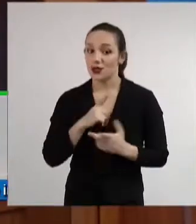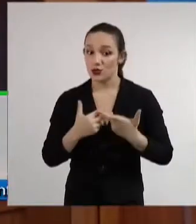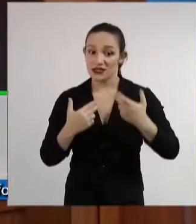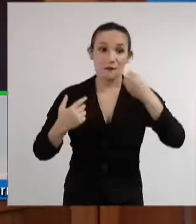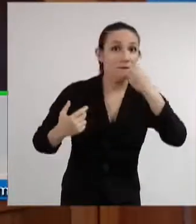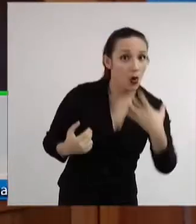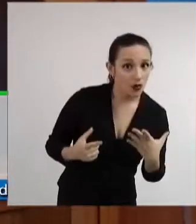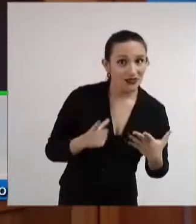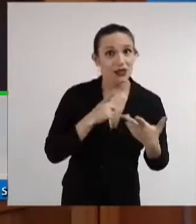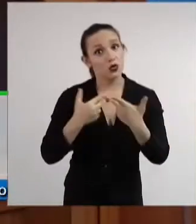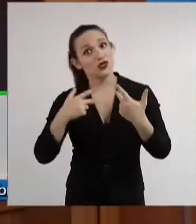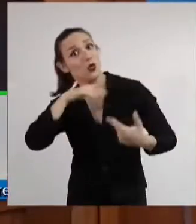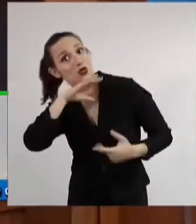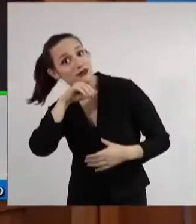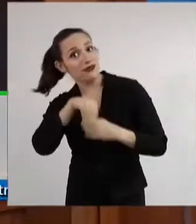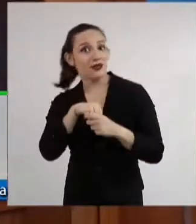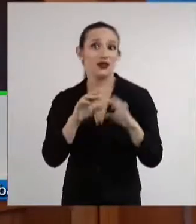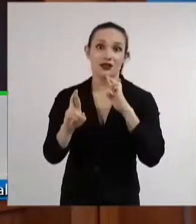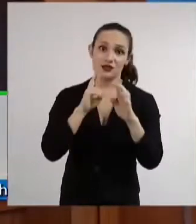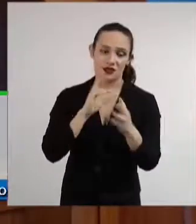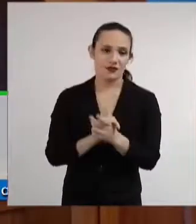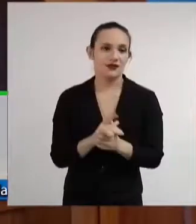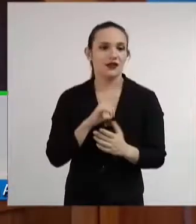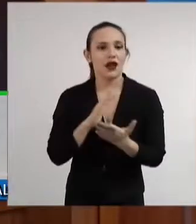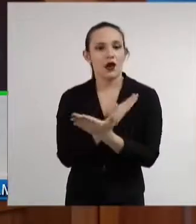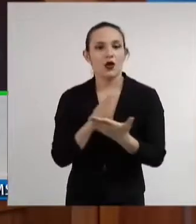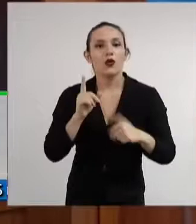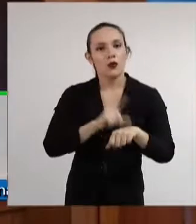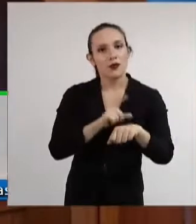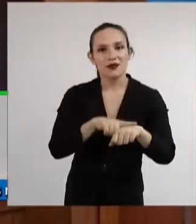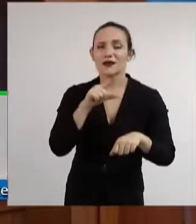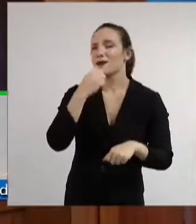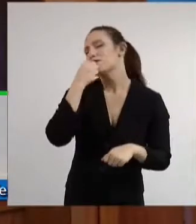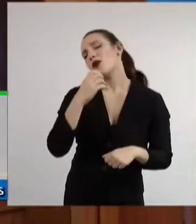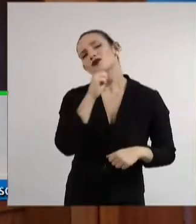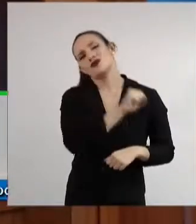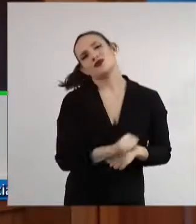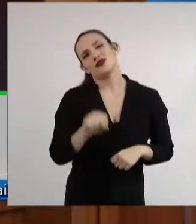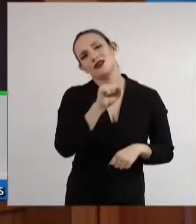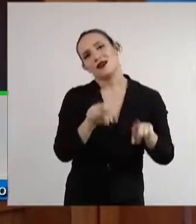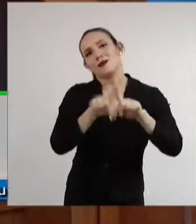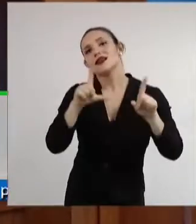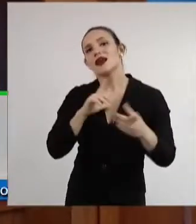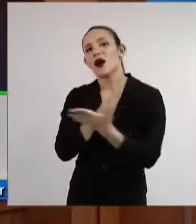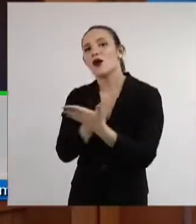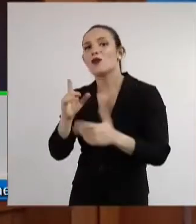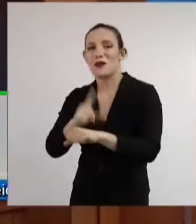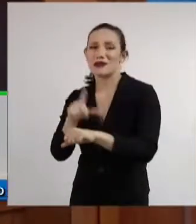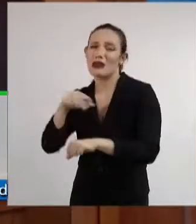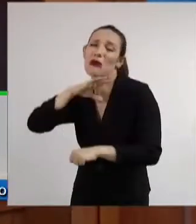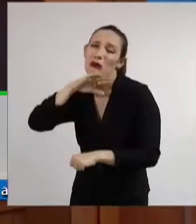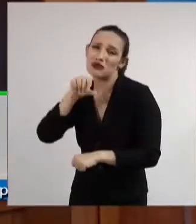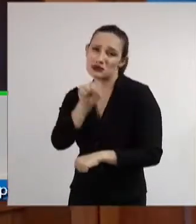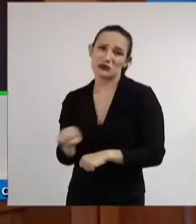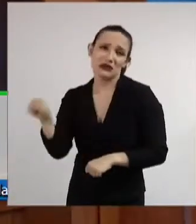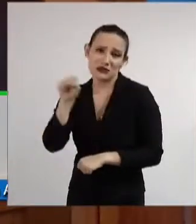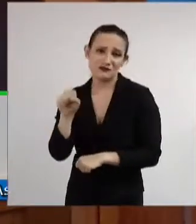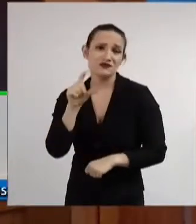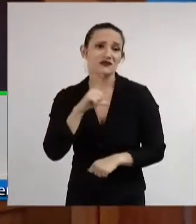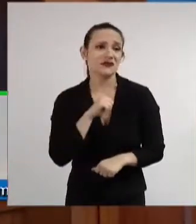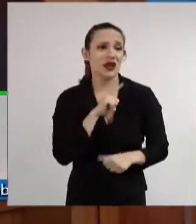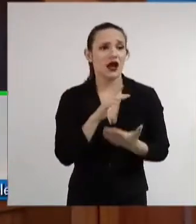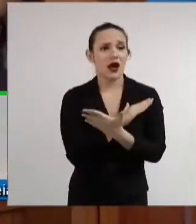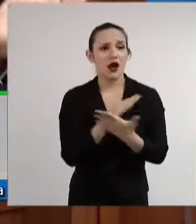ônus, tudo na vida. Tem momento que é bom ser solteiro, só que tem momento que é ruim ser solteiro. Tem momento que